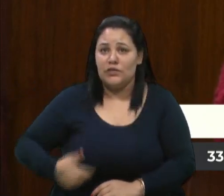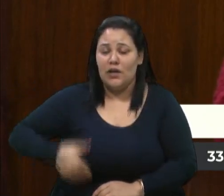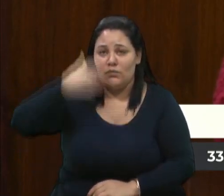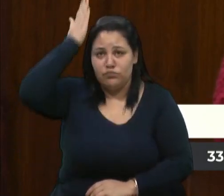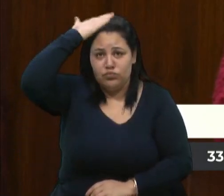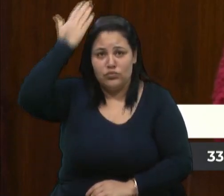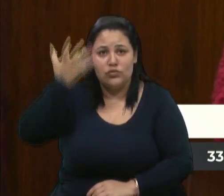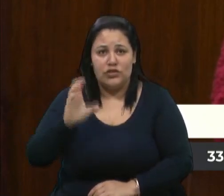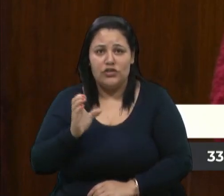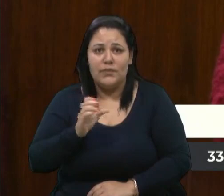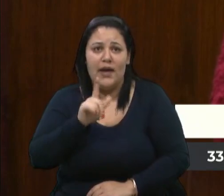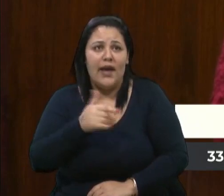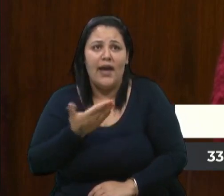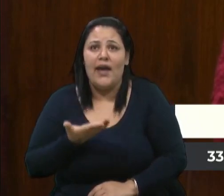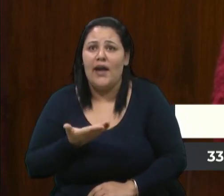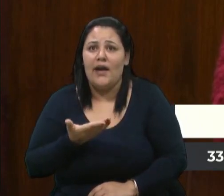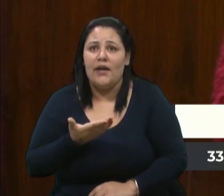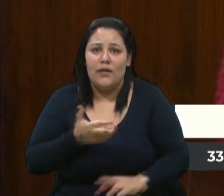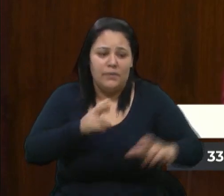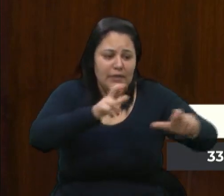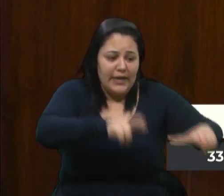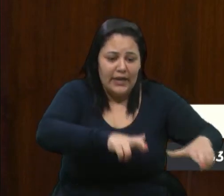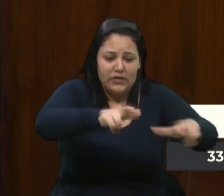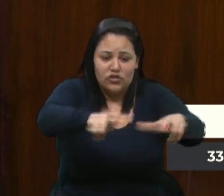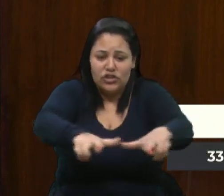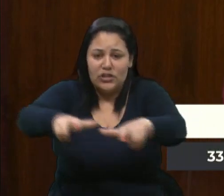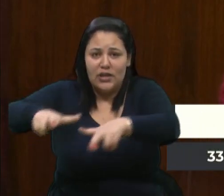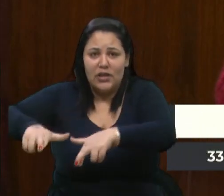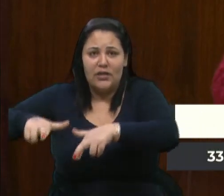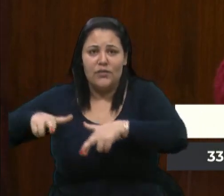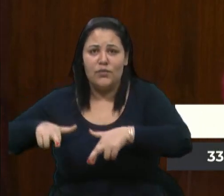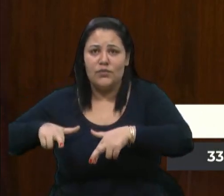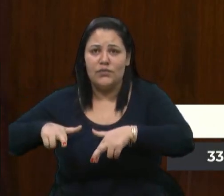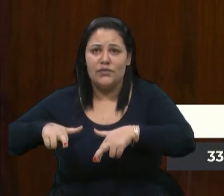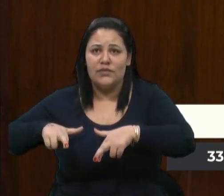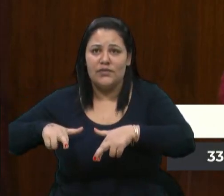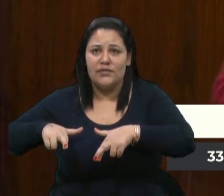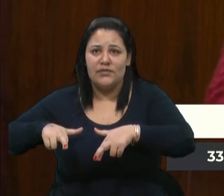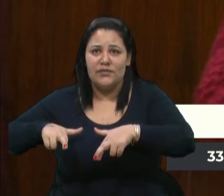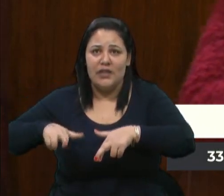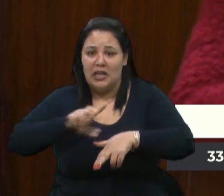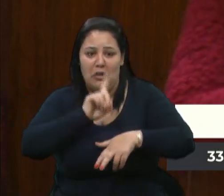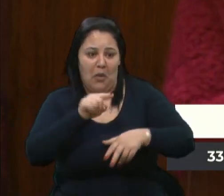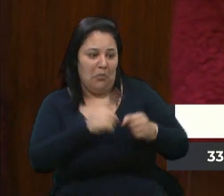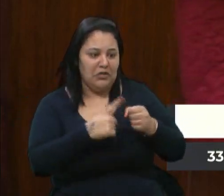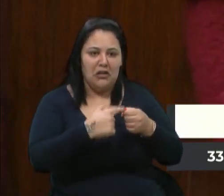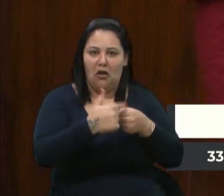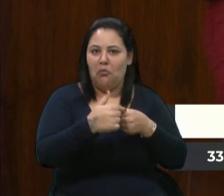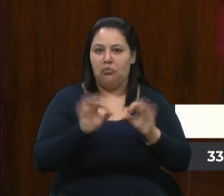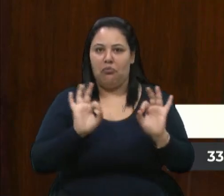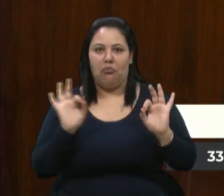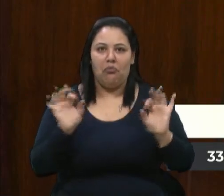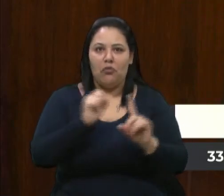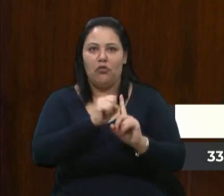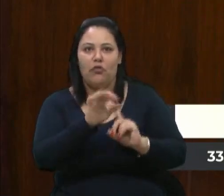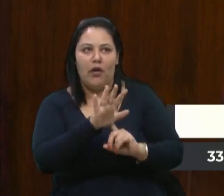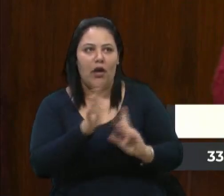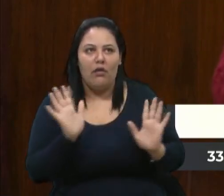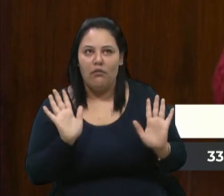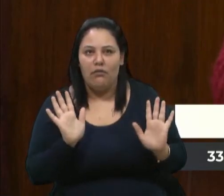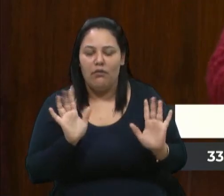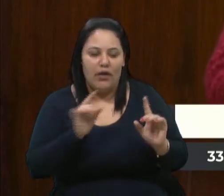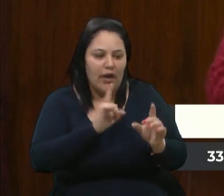lá são por regiões, e não é uma cidade socialista, nem, né? São por